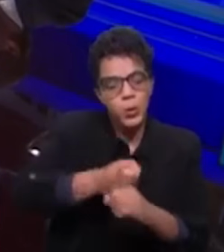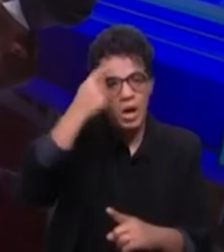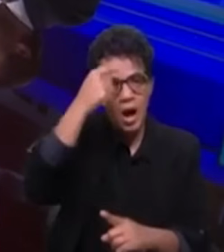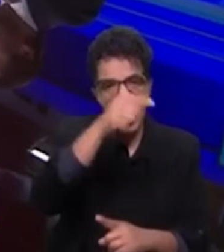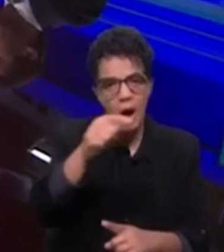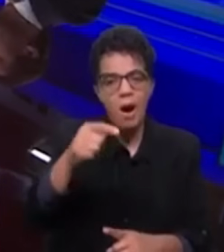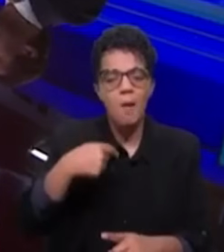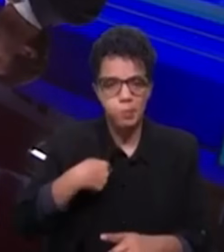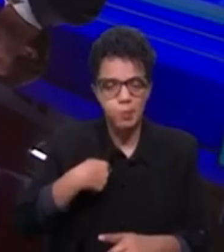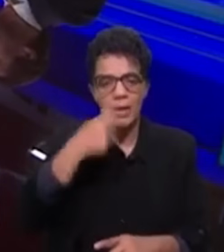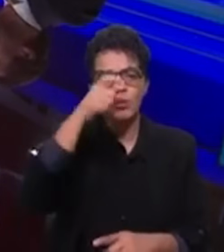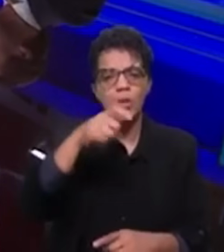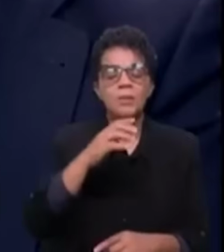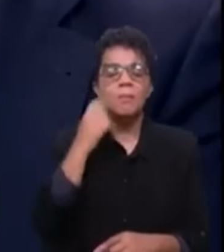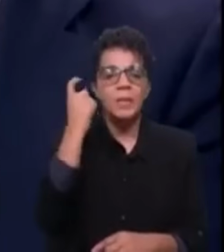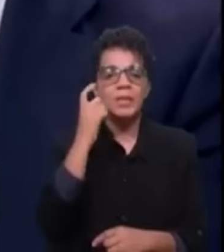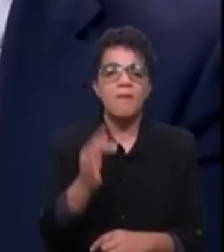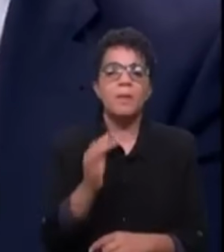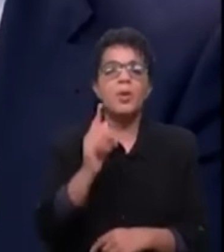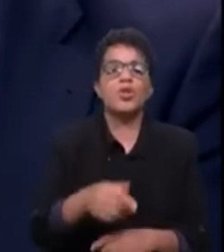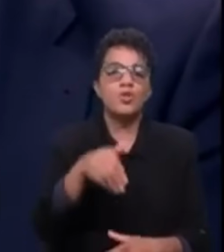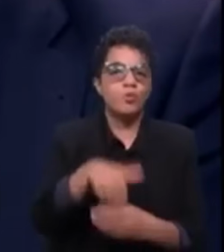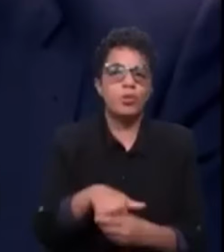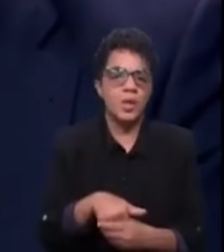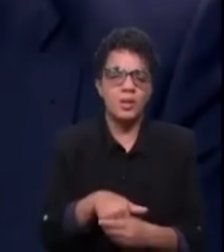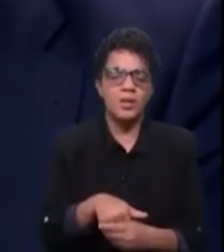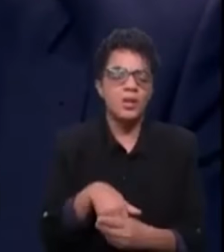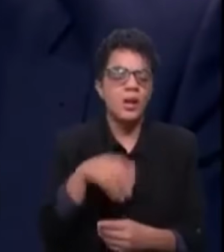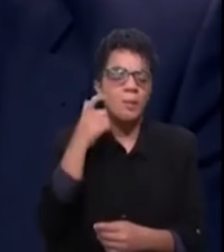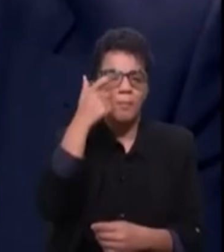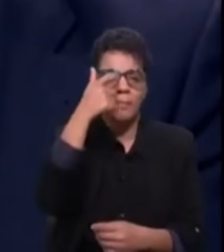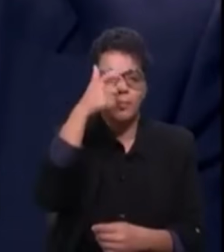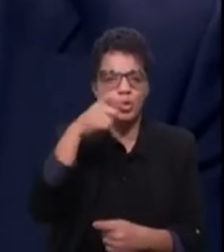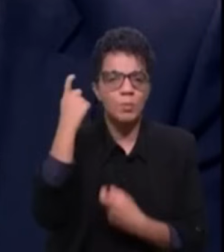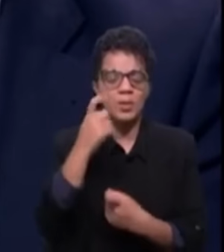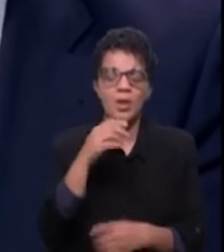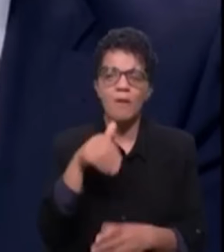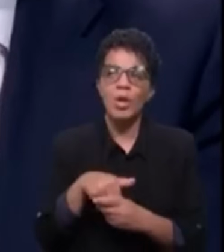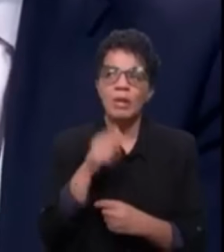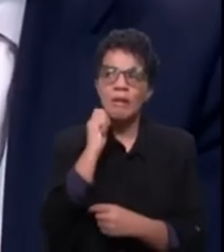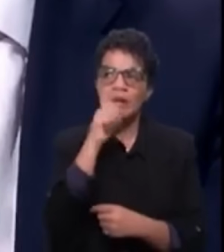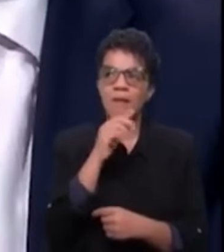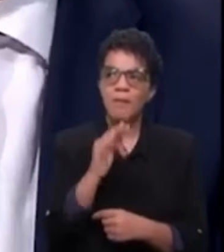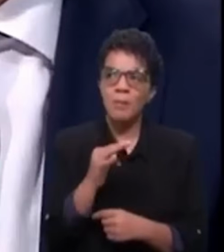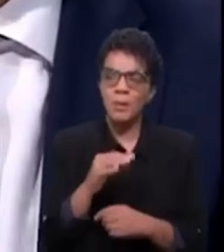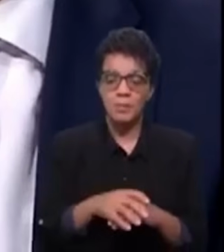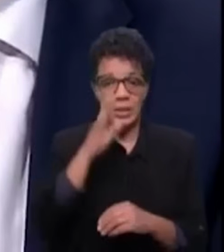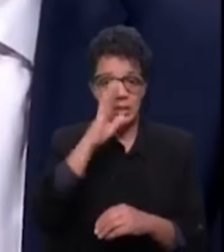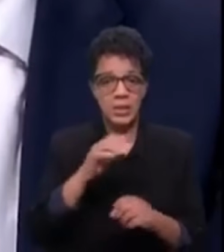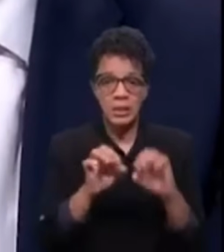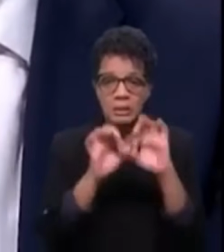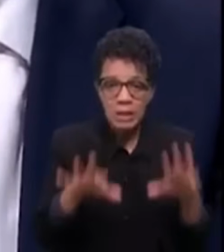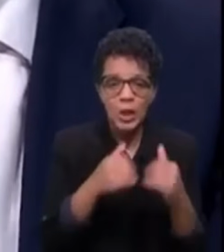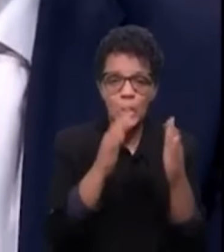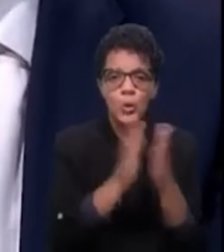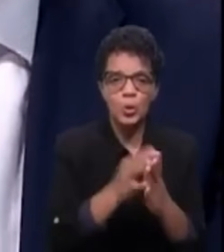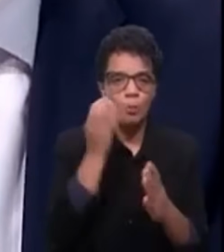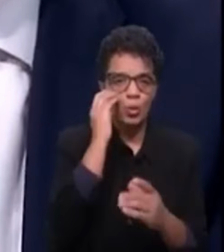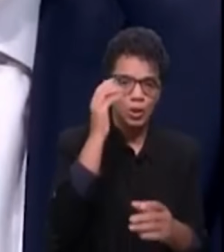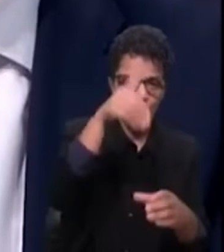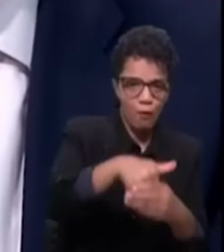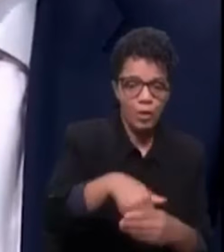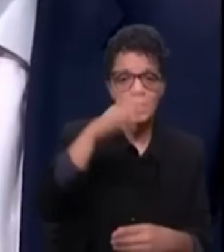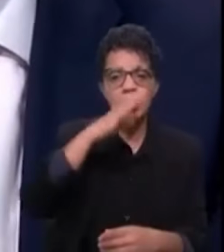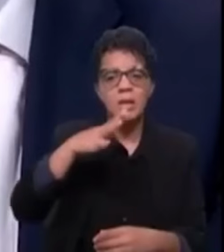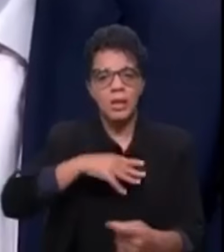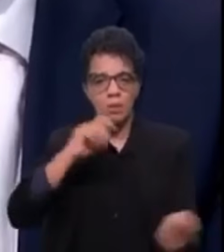gente que pensa em que é que vale a pena votar só para dizer isto eu sei que há muita gente que pensa em quem é que vale a pena votar se querem que se mantenha tudo igual votem no Luis Montenegro se